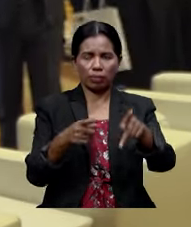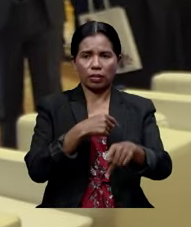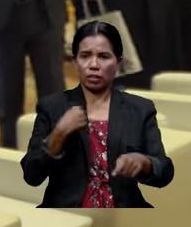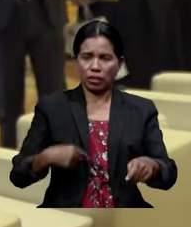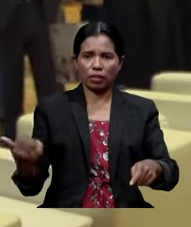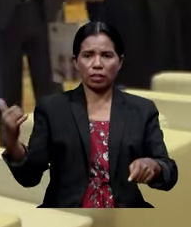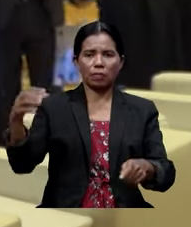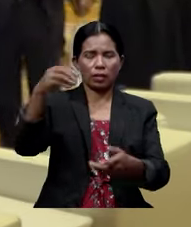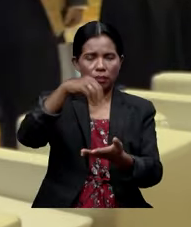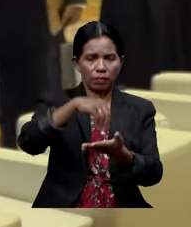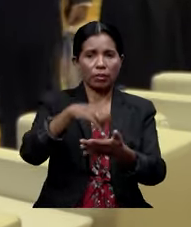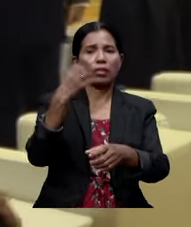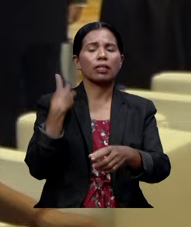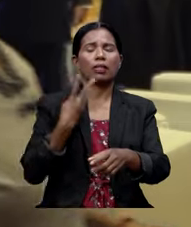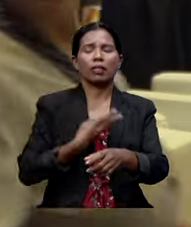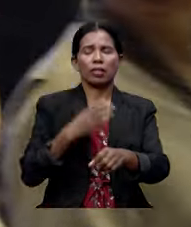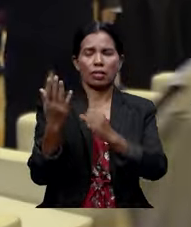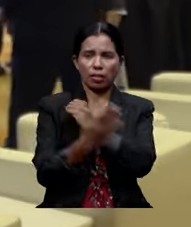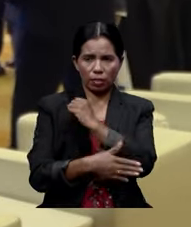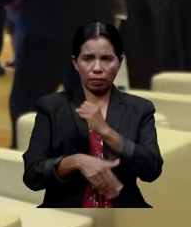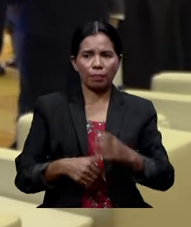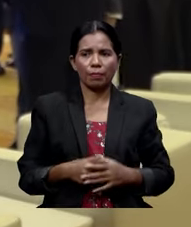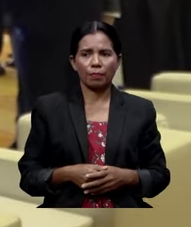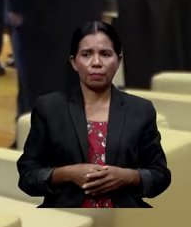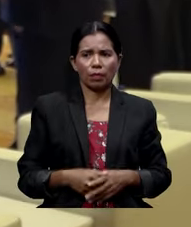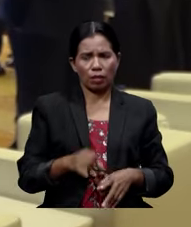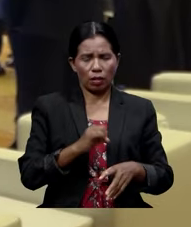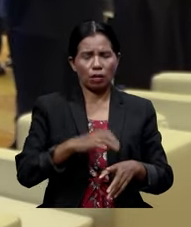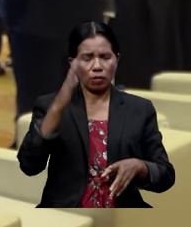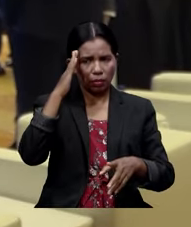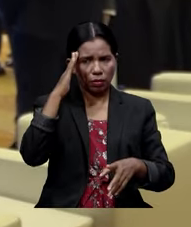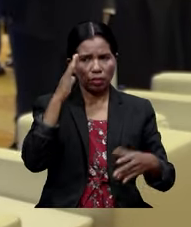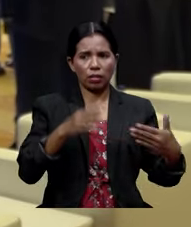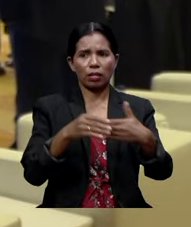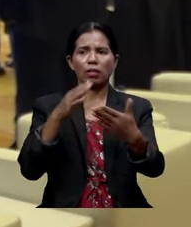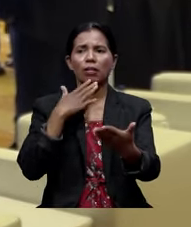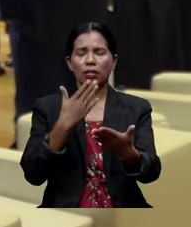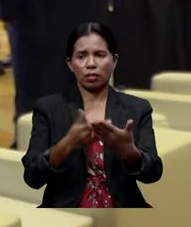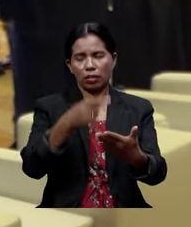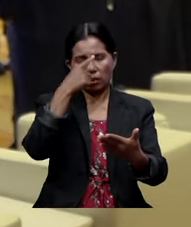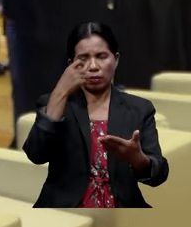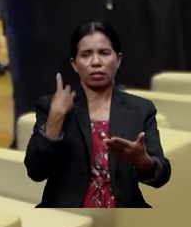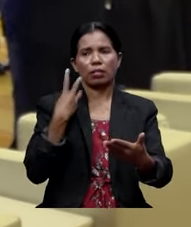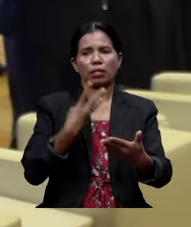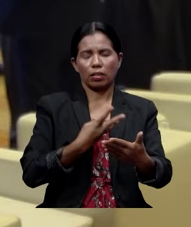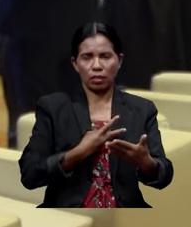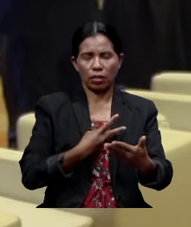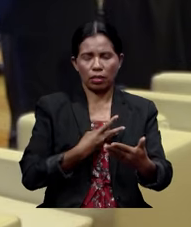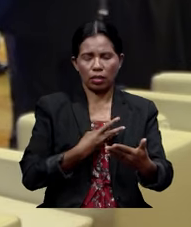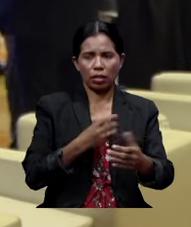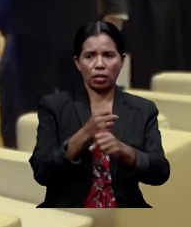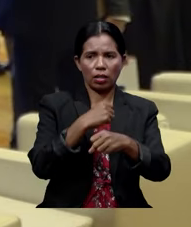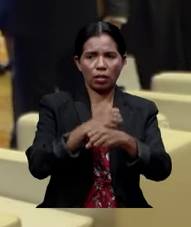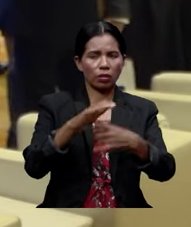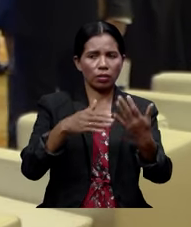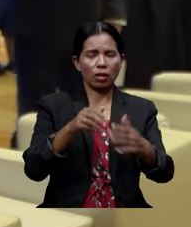ele investir em Rai. Ia unha inkata ka ne forma era kidiak, tama de kliu ita formaliza tia situasaun sinne